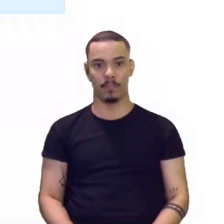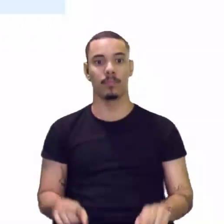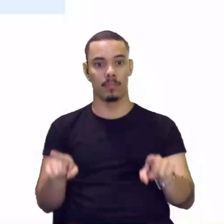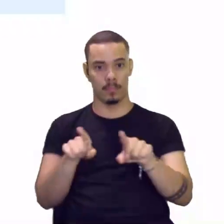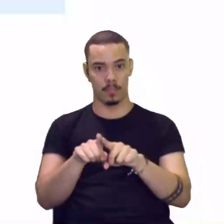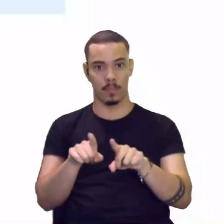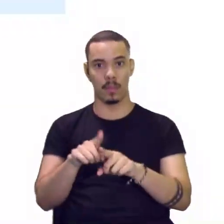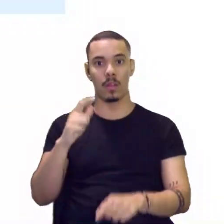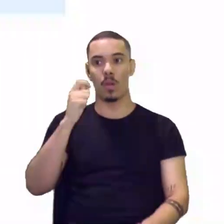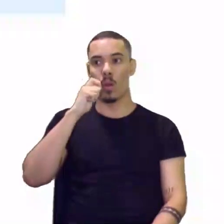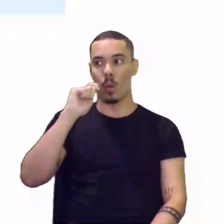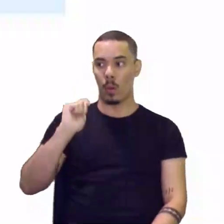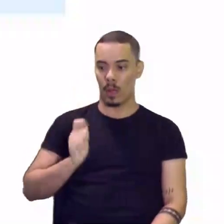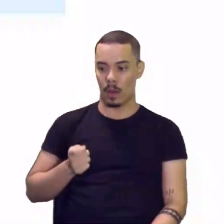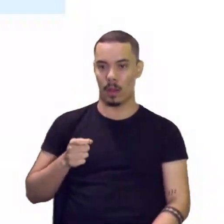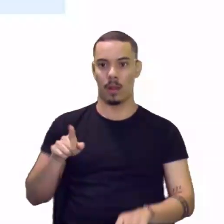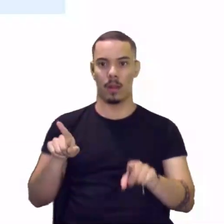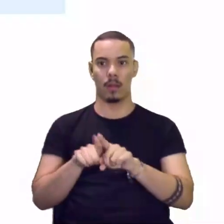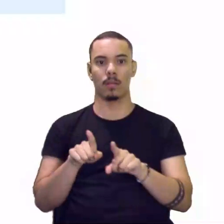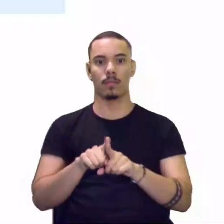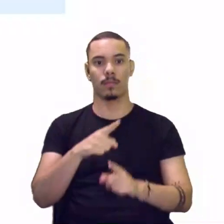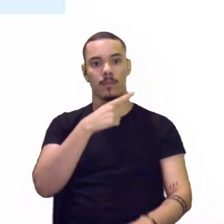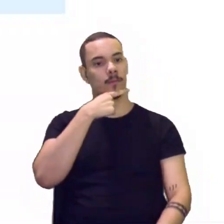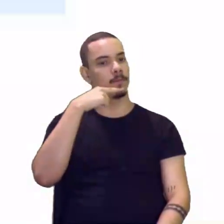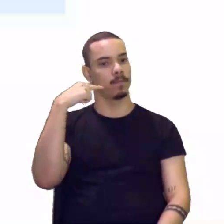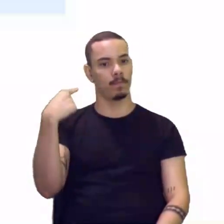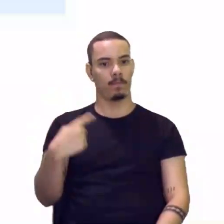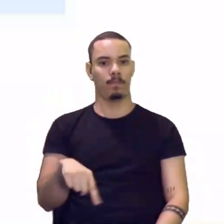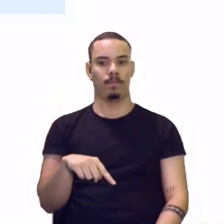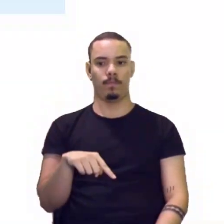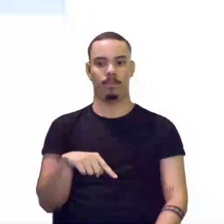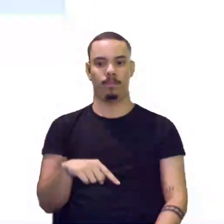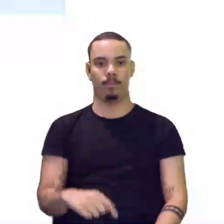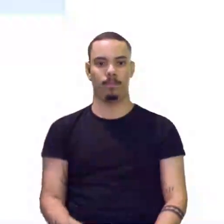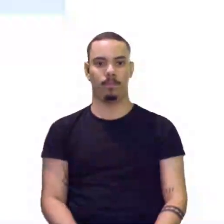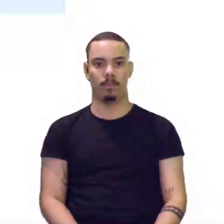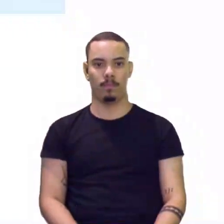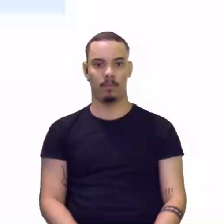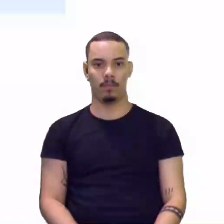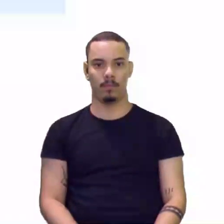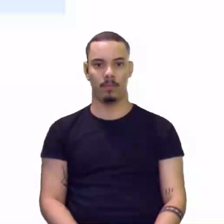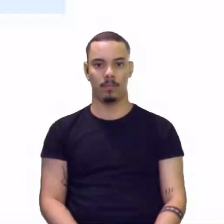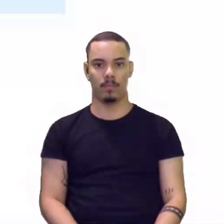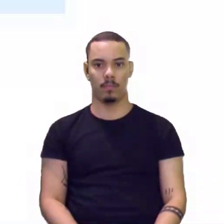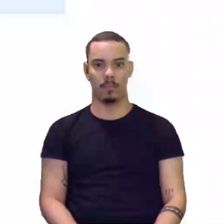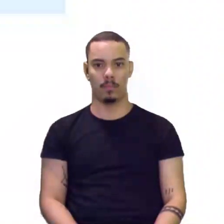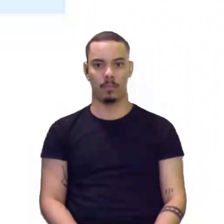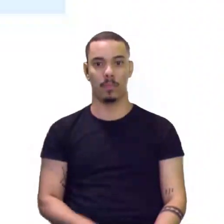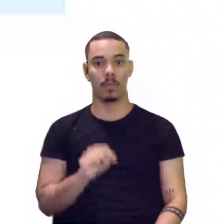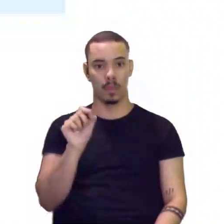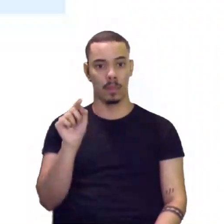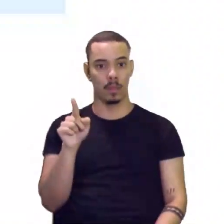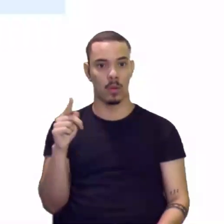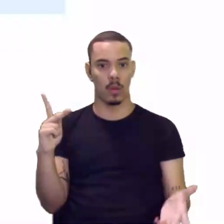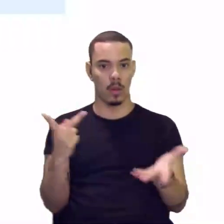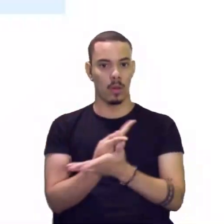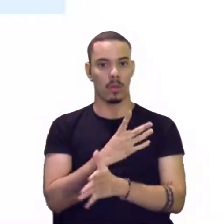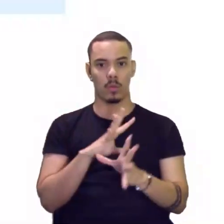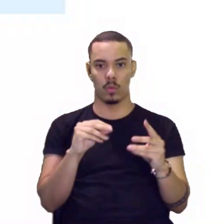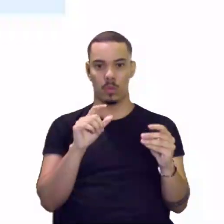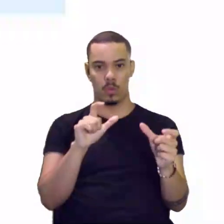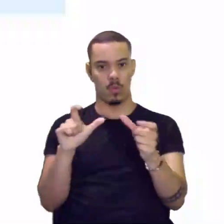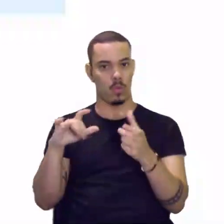da Ucrânia ali, né? Aquele interesse geopolítico naquela região. E isso acontece em todos os lugares do mundo e não